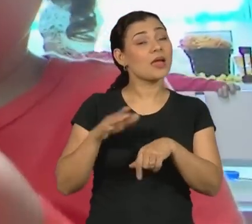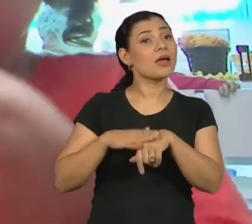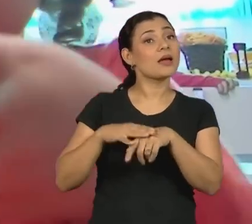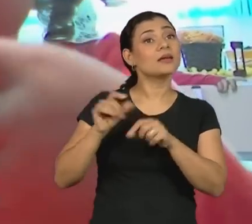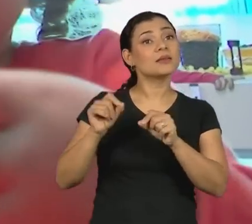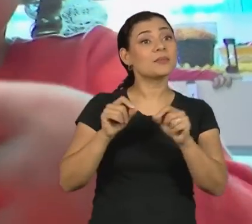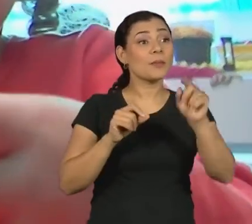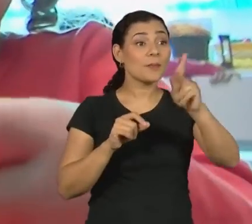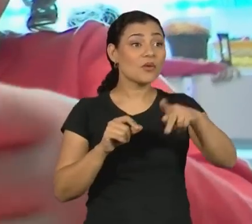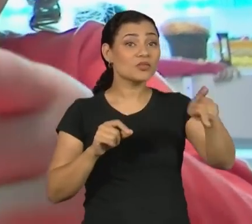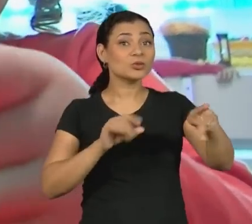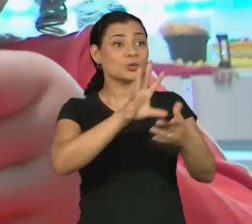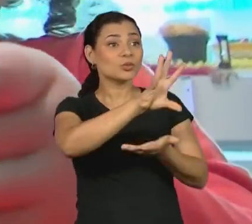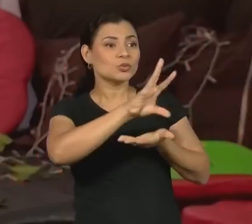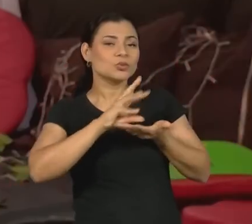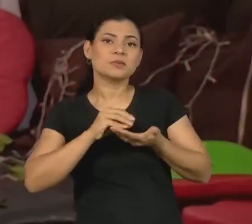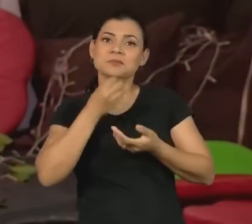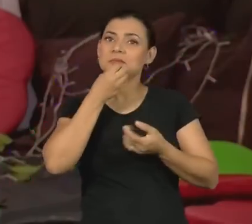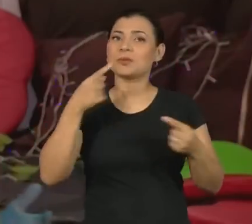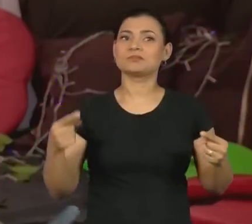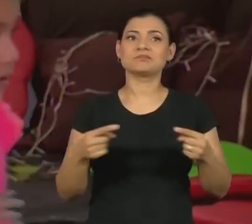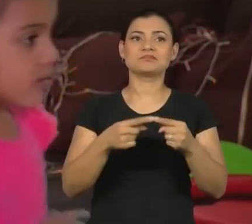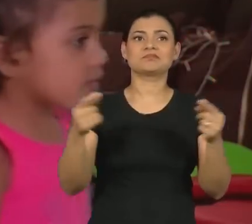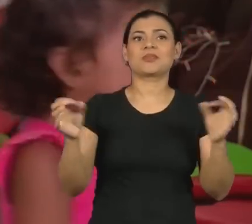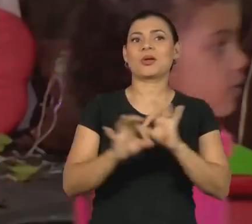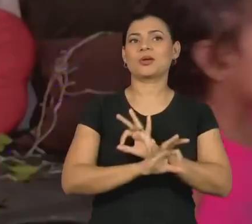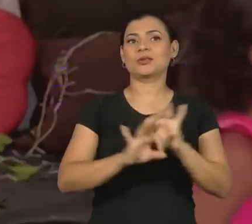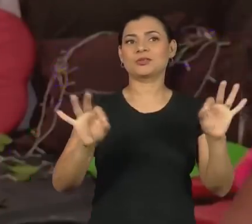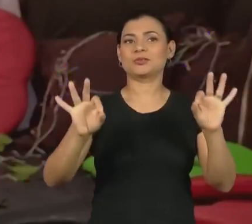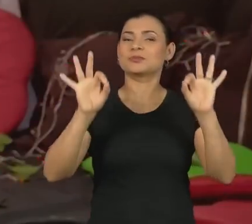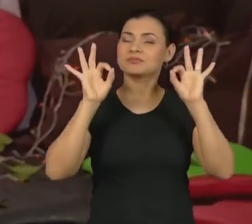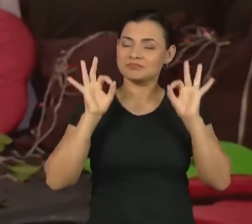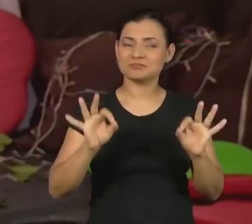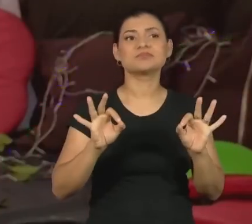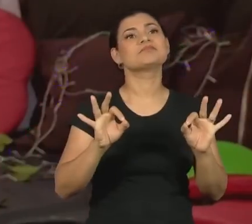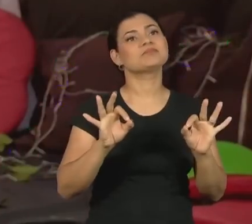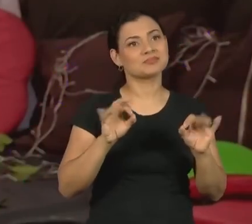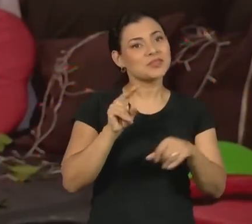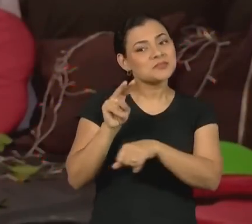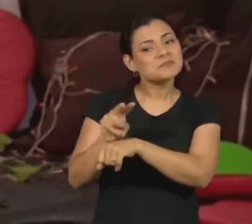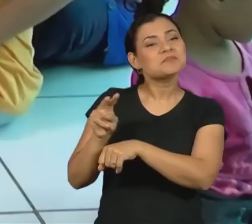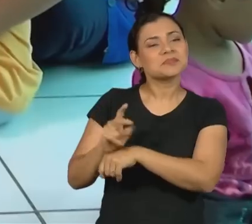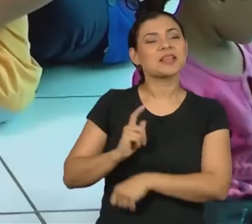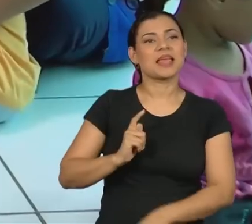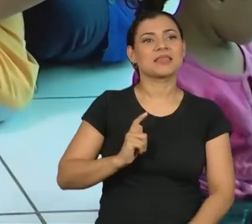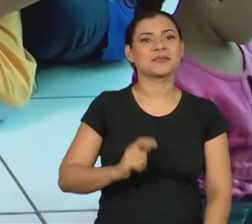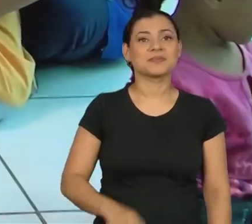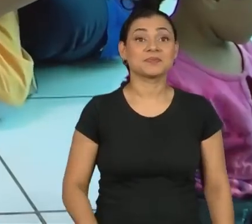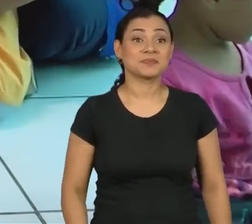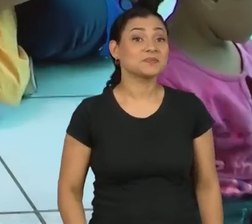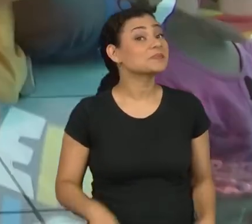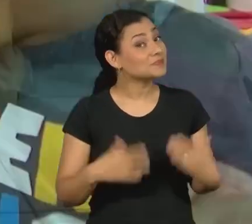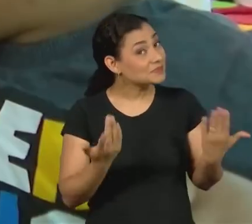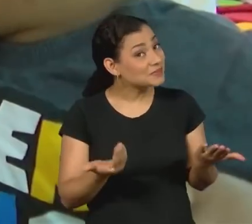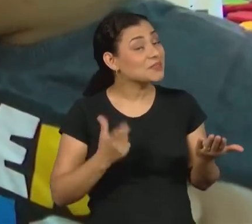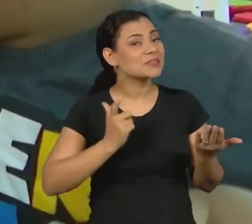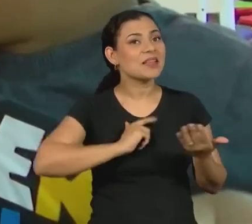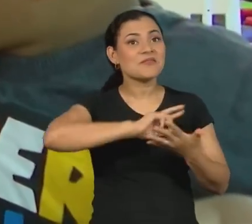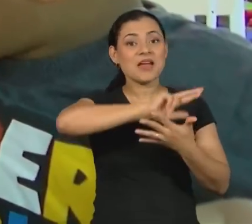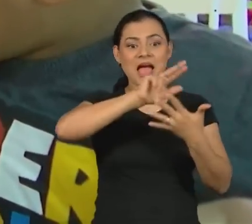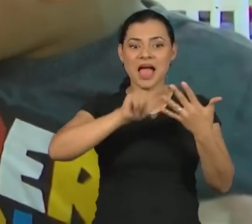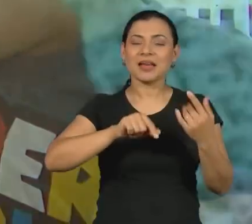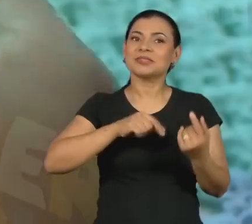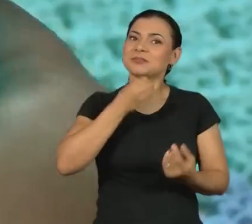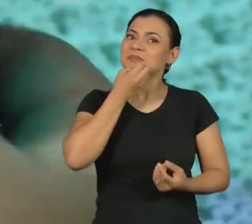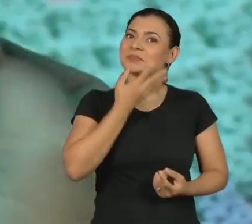nas professoras, para mim, isso aí é um incentivo ótimo e eu sei que ela está acobertada aqui dentro. Diante de tantas referências